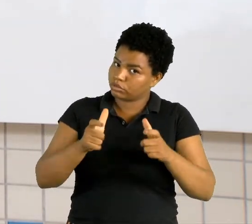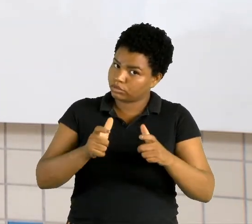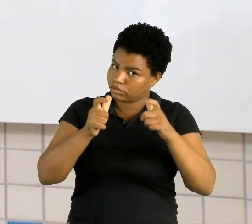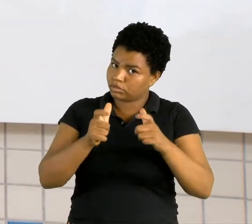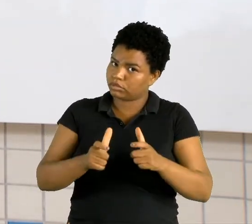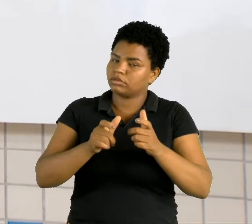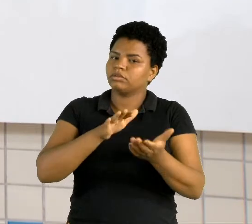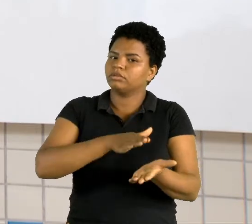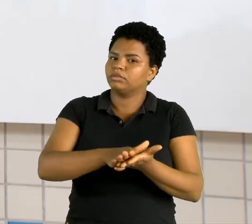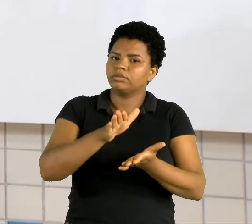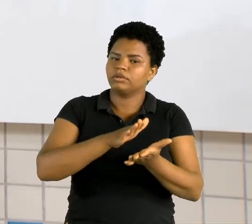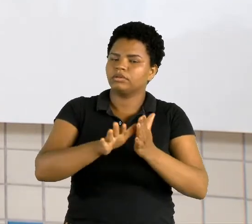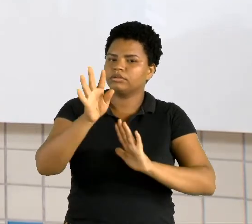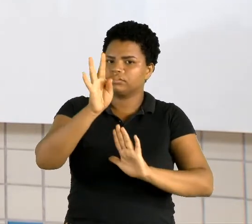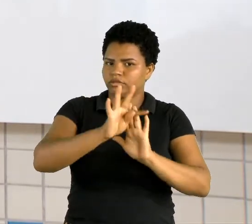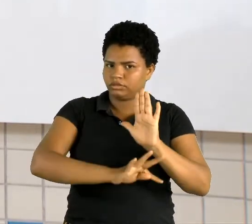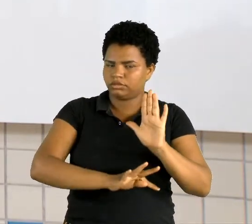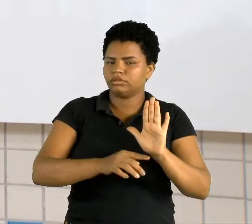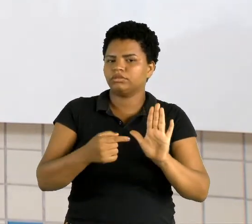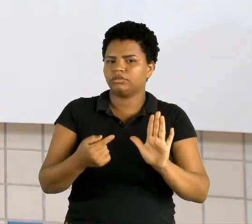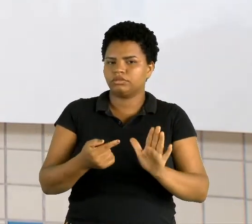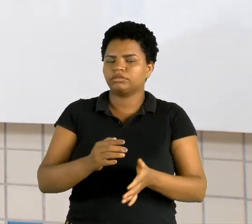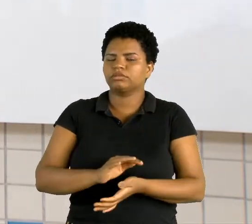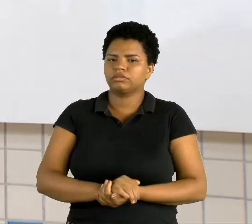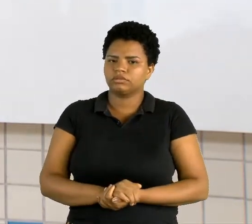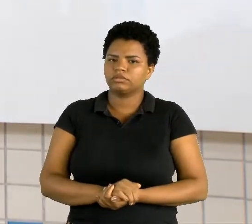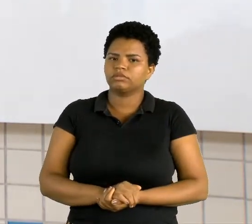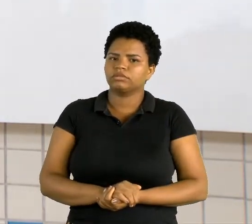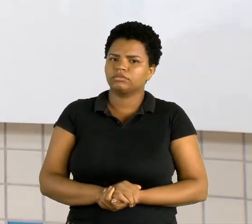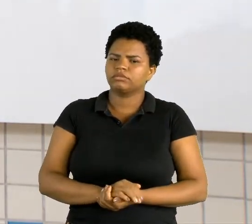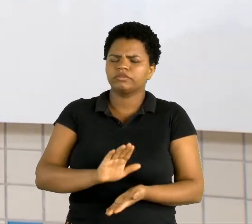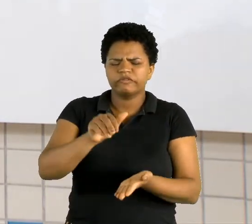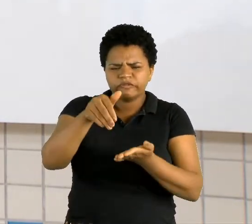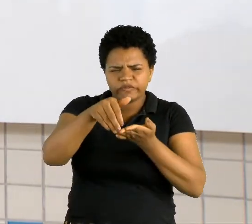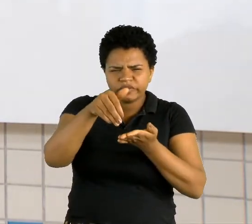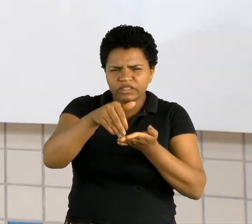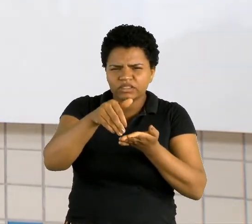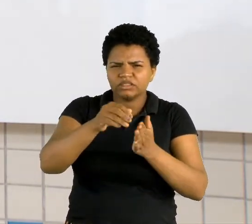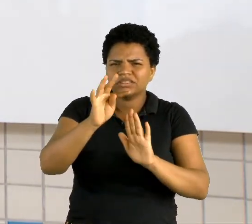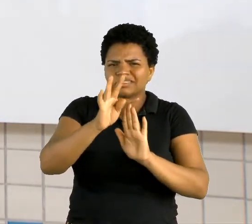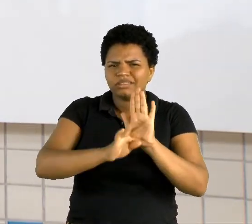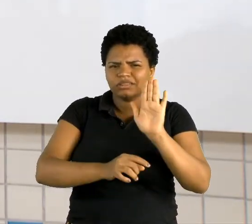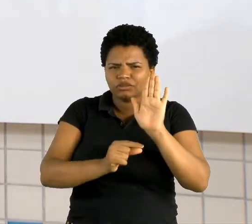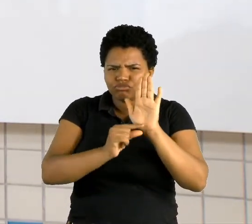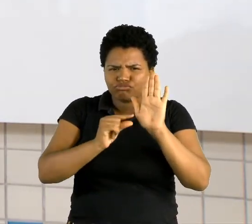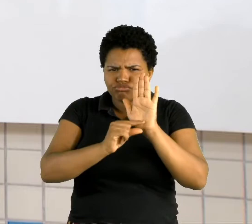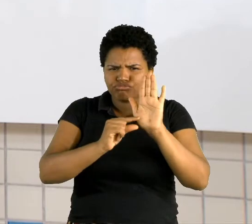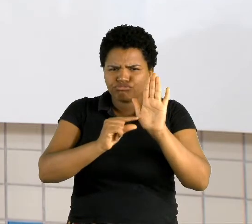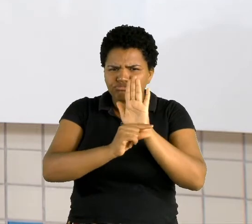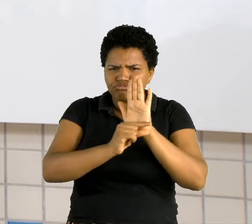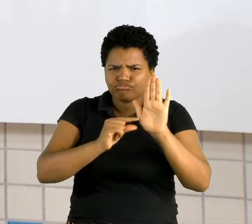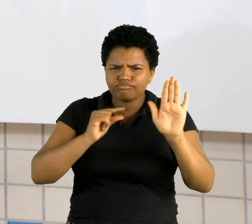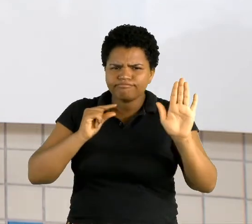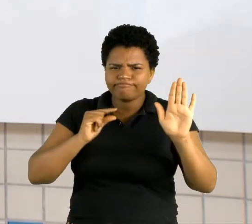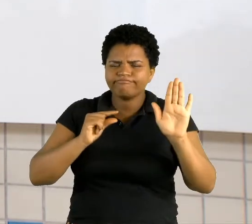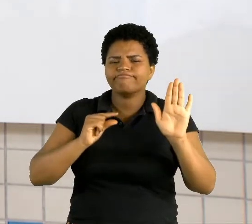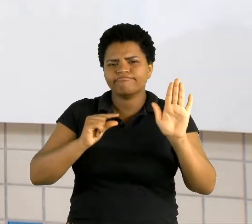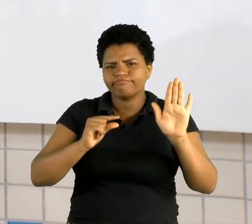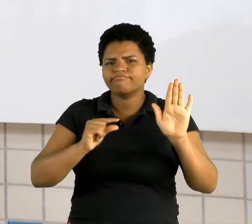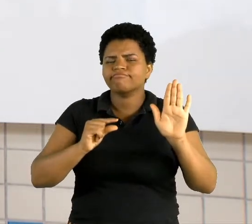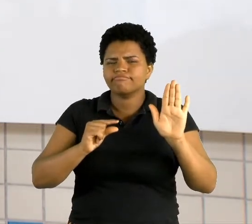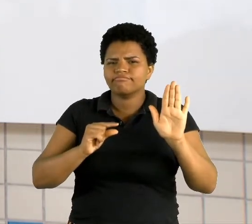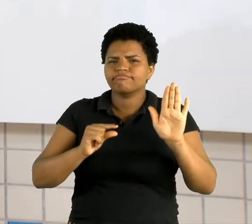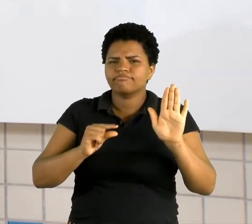local aonde esse texto foi publicado. Então, lá no finalzinho do texto, lá embaixo, no rodapé, onde está